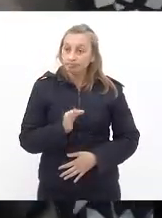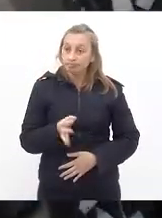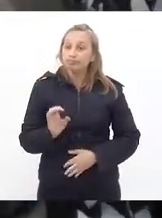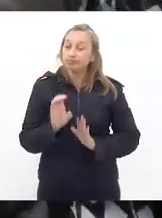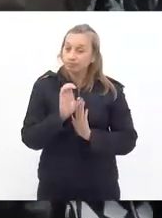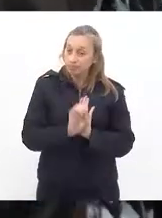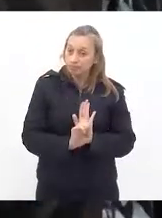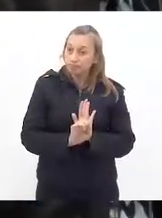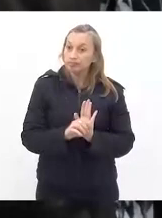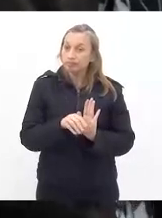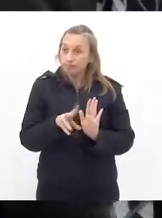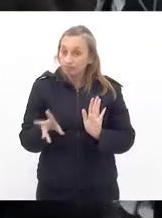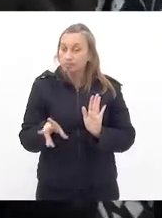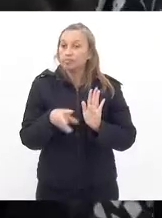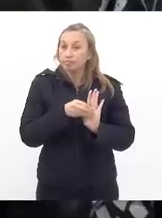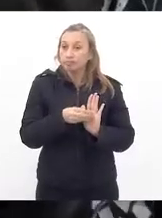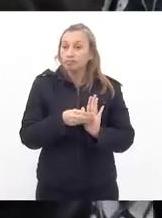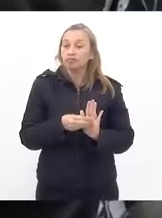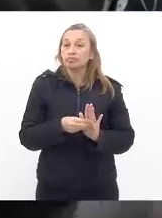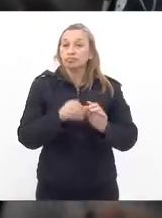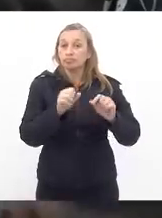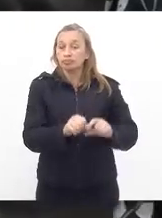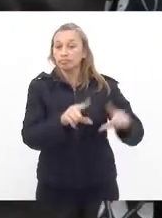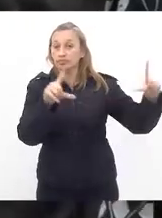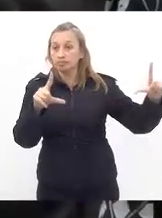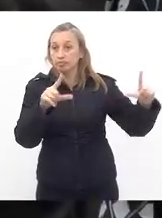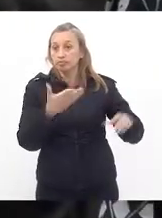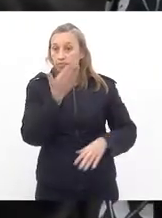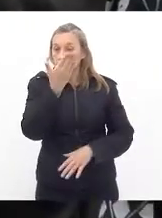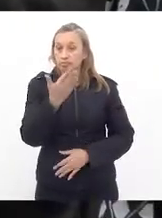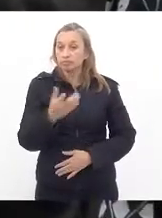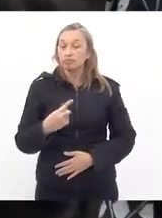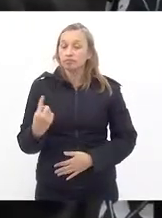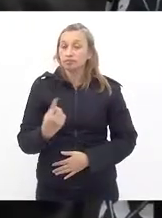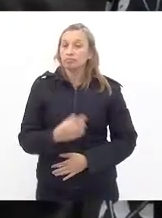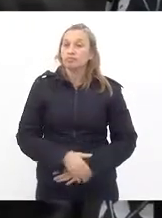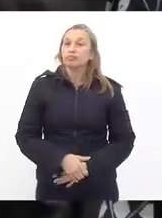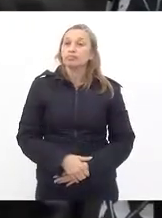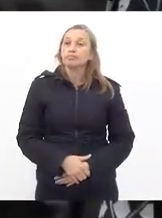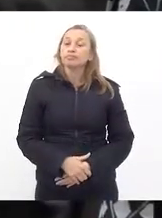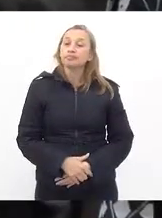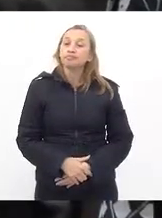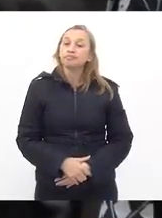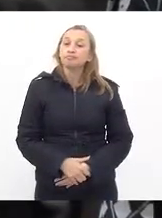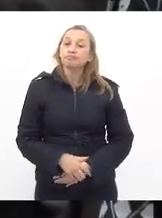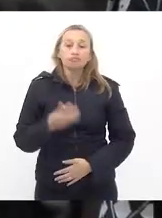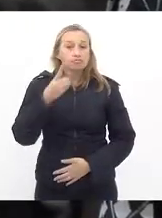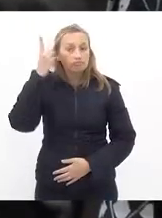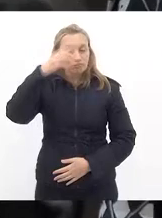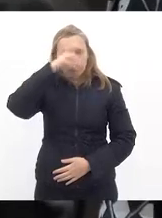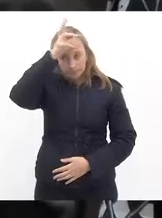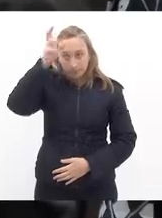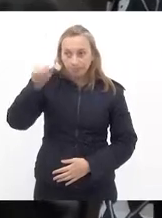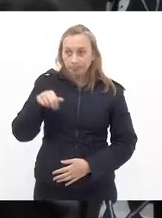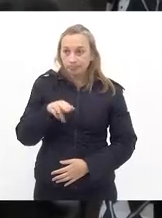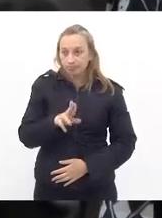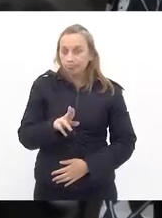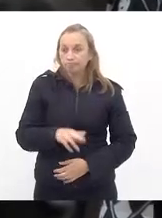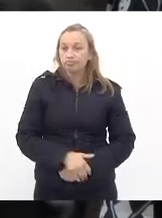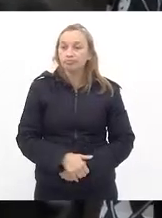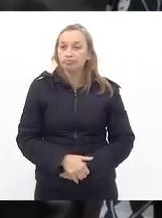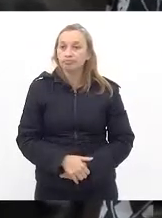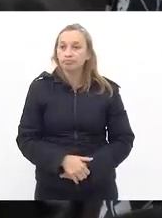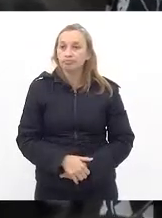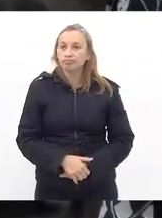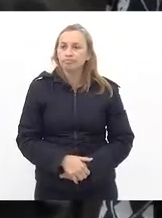a ementa que lei agora com o painel diante de moshe e depois da Tia Josi comissões